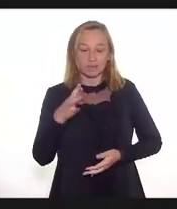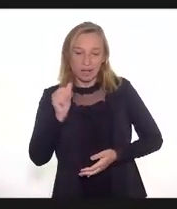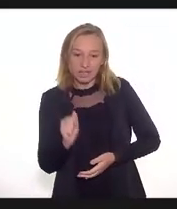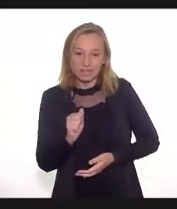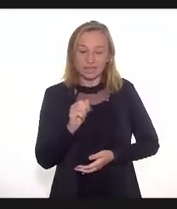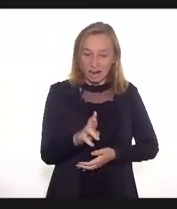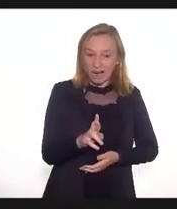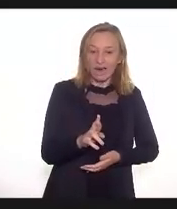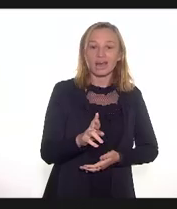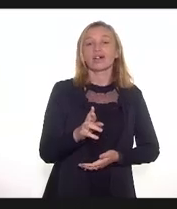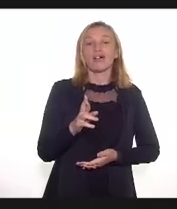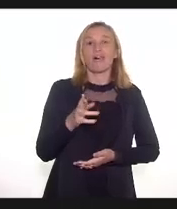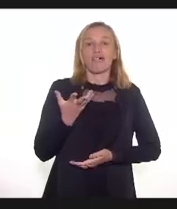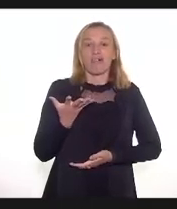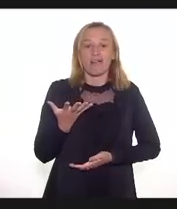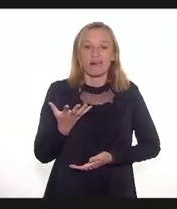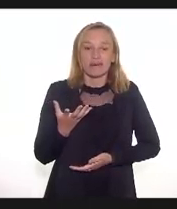deputado...